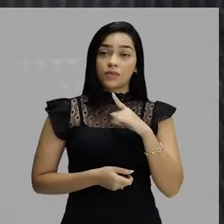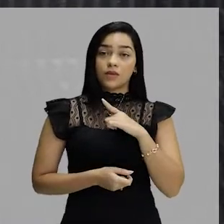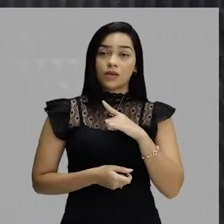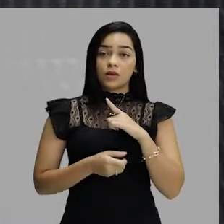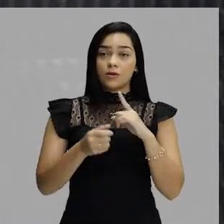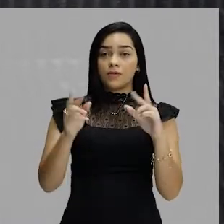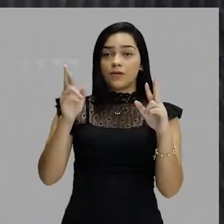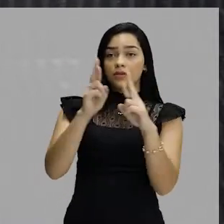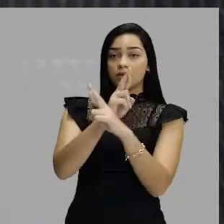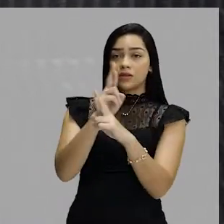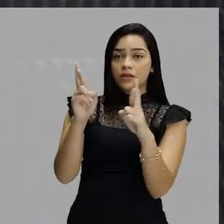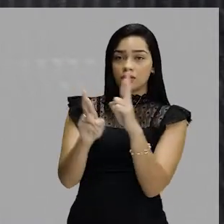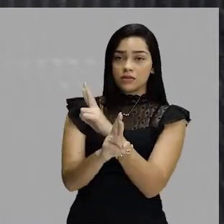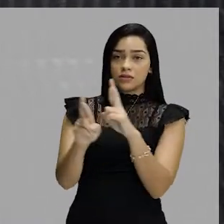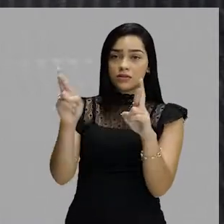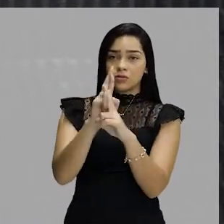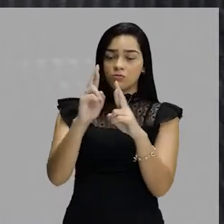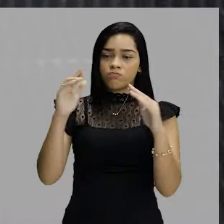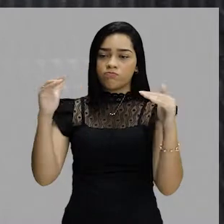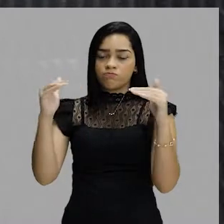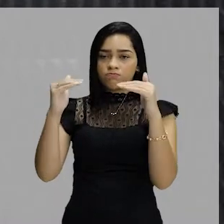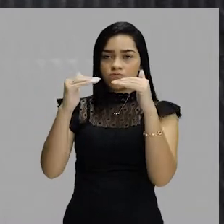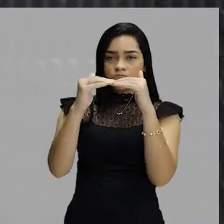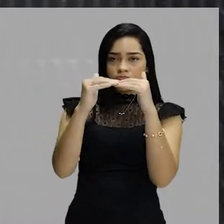intercepta, ou seja, cruza, né?